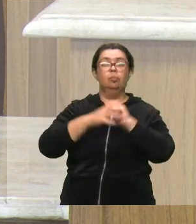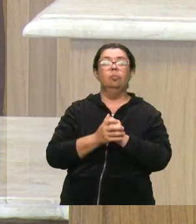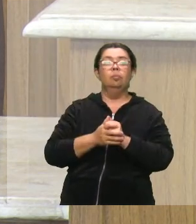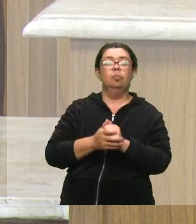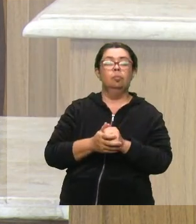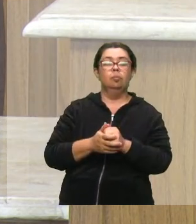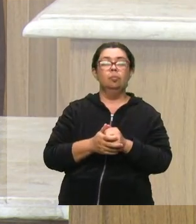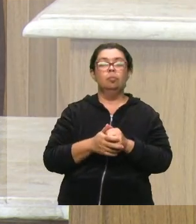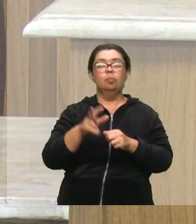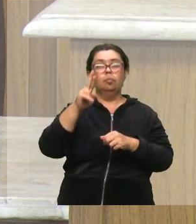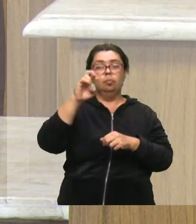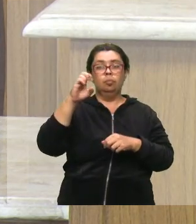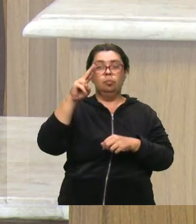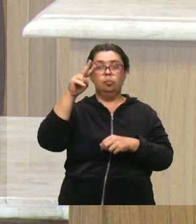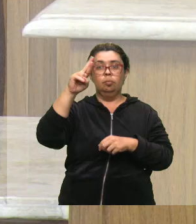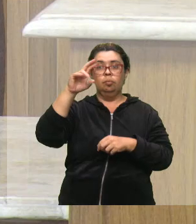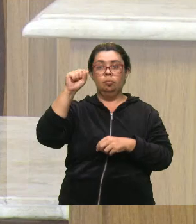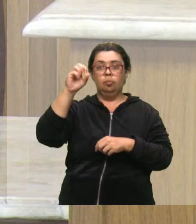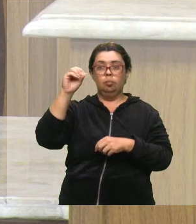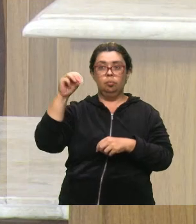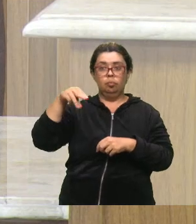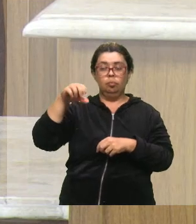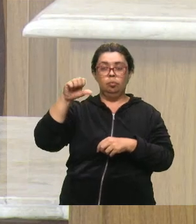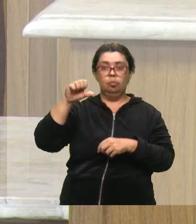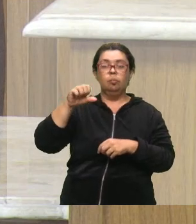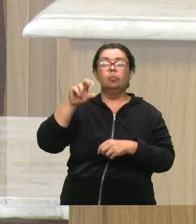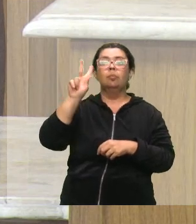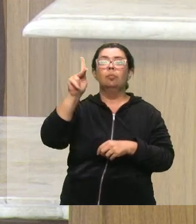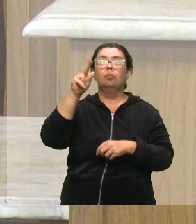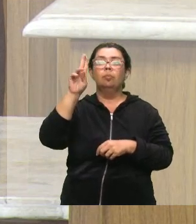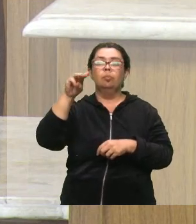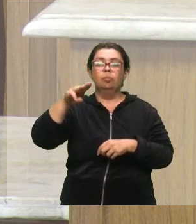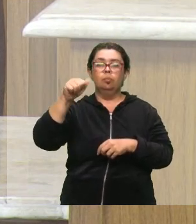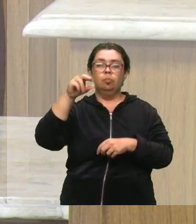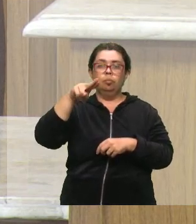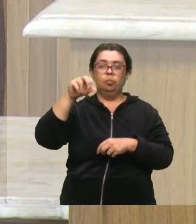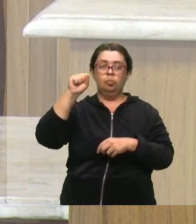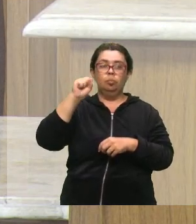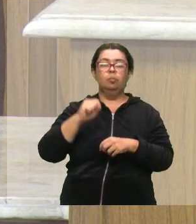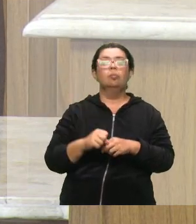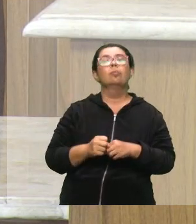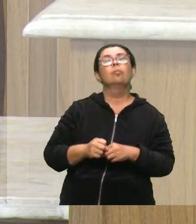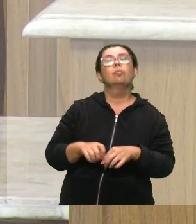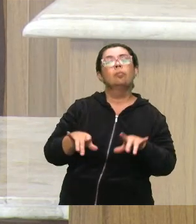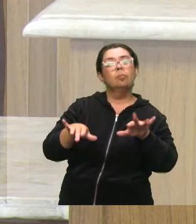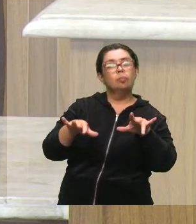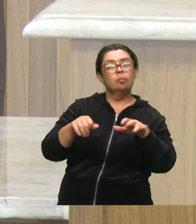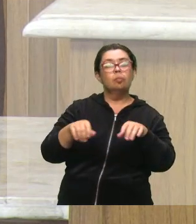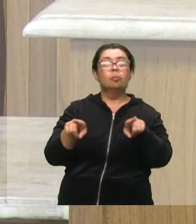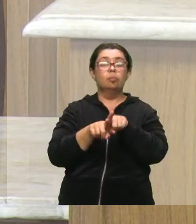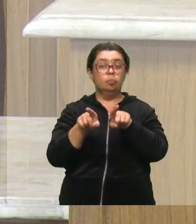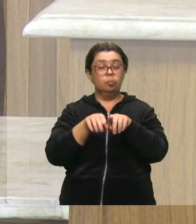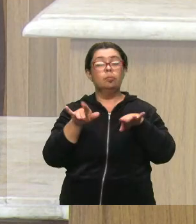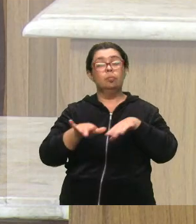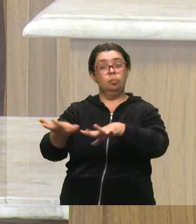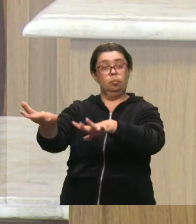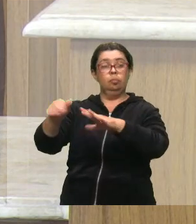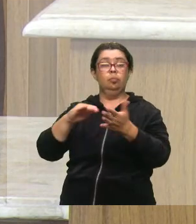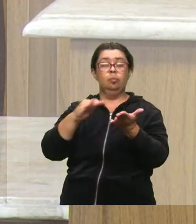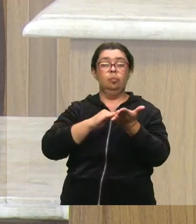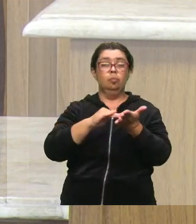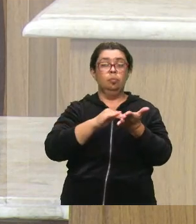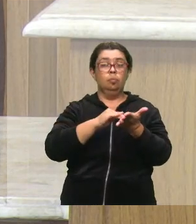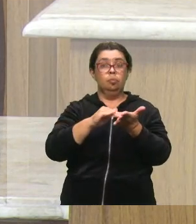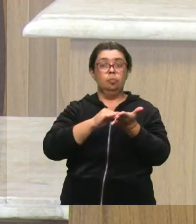recursos humanos, divisão de comunicação interna, divisão de informática e o departamento de trânsito. Secretaria da